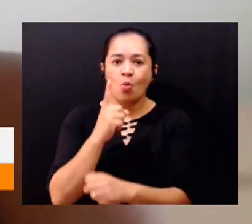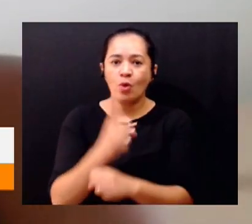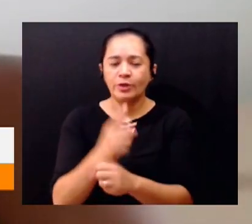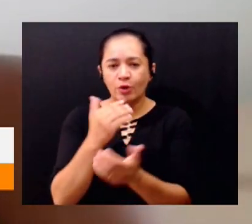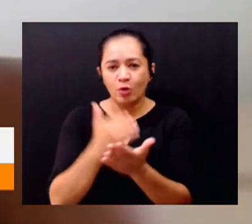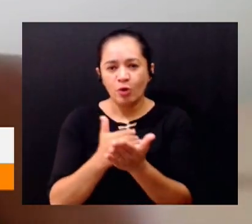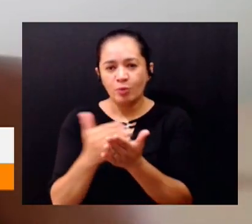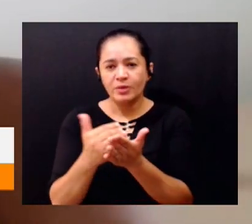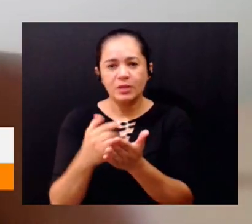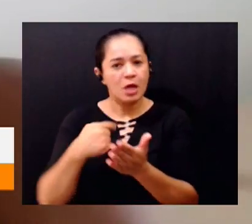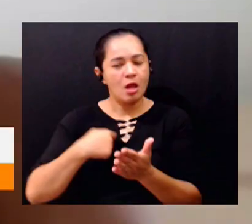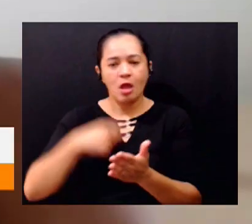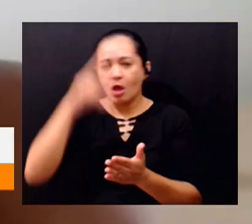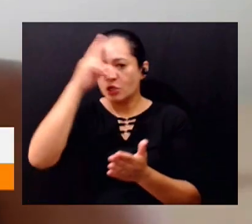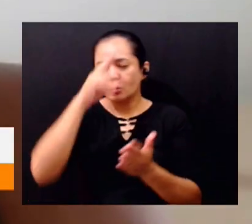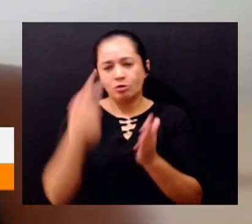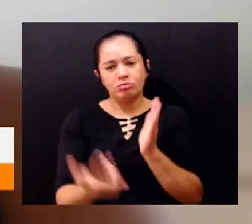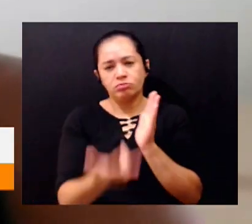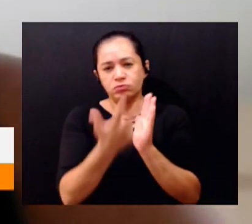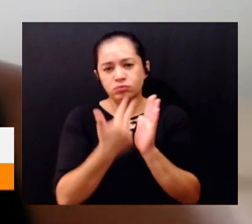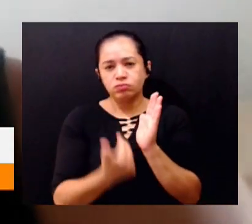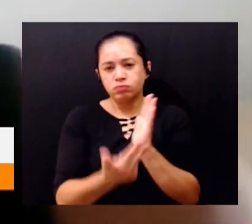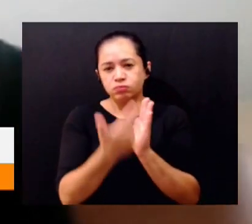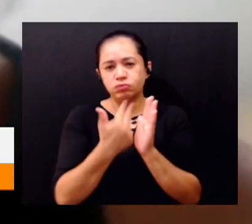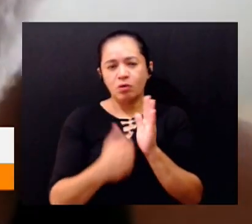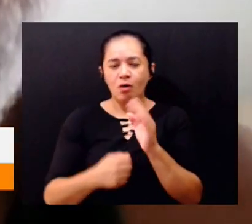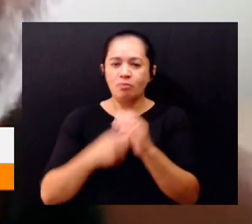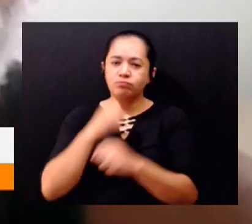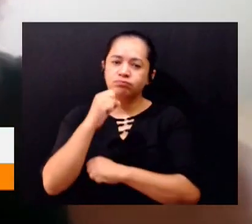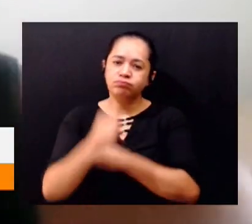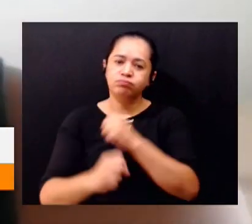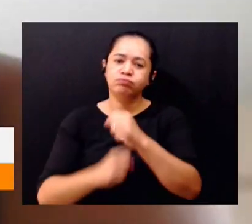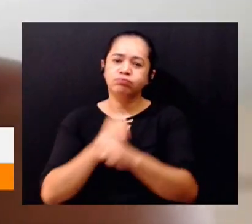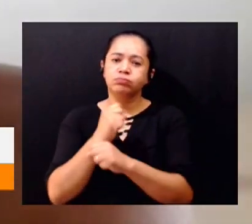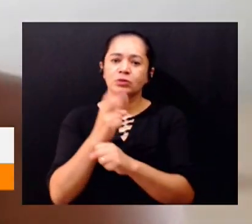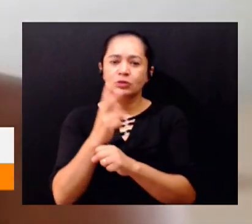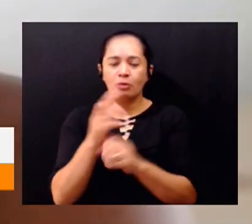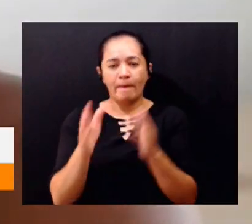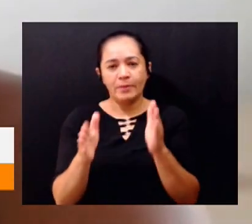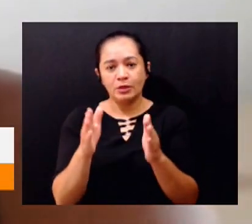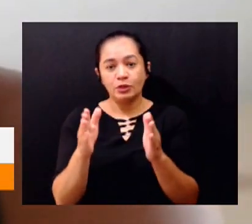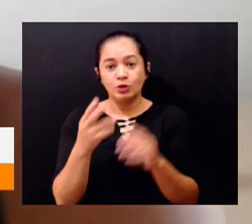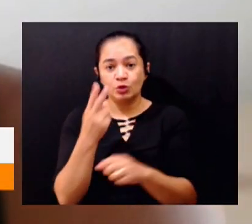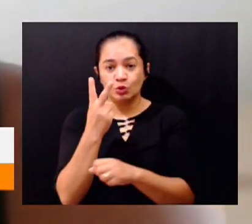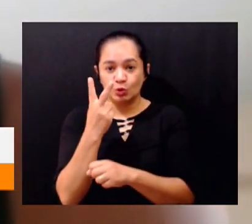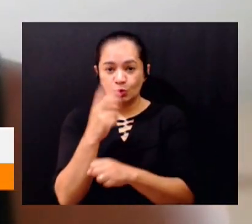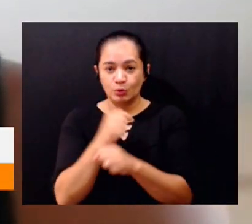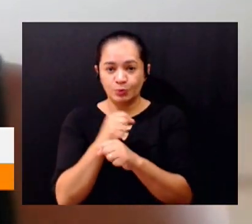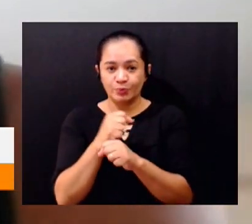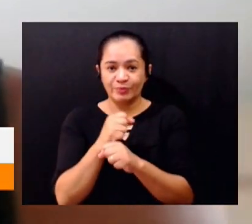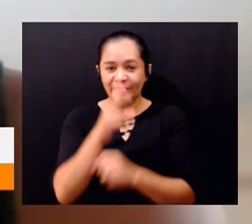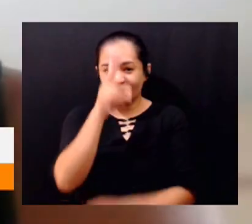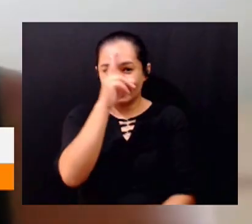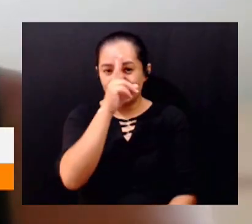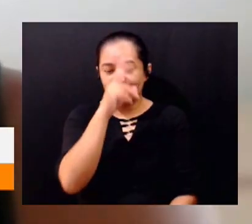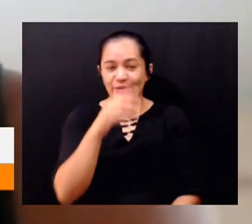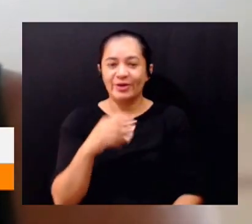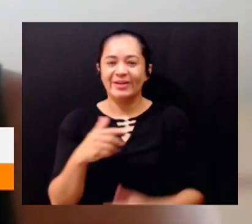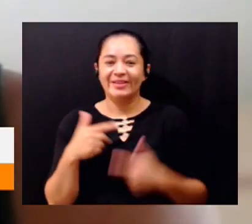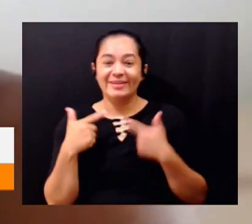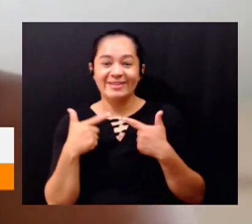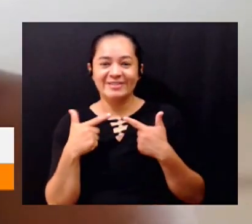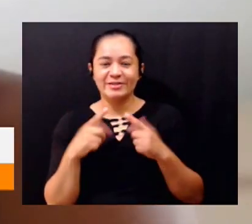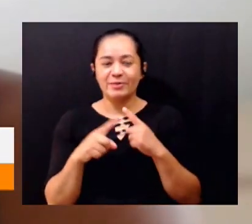fiquei mais 2 anos fazendo Os Trapalhões. A história engraçada é que a minha entrada